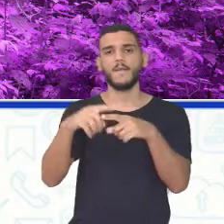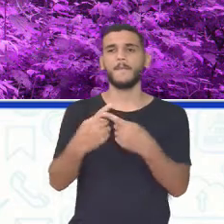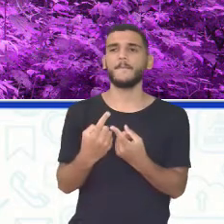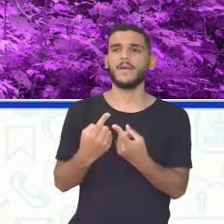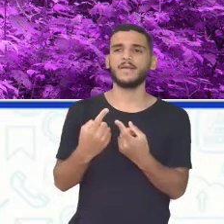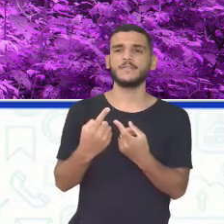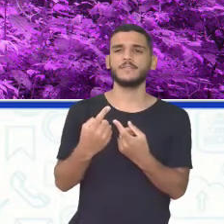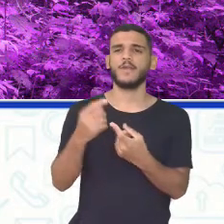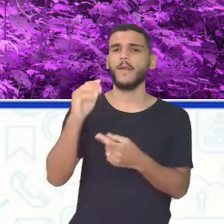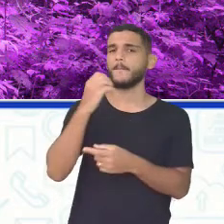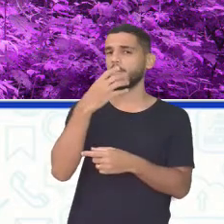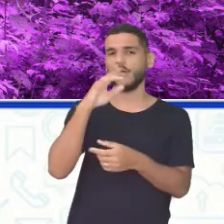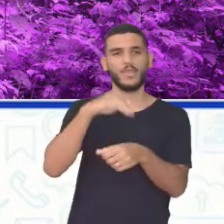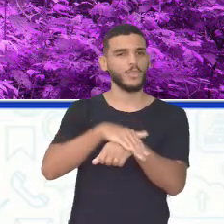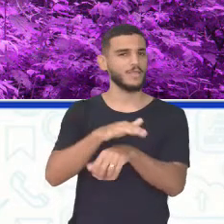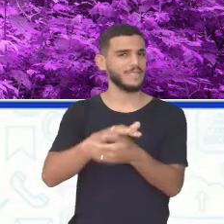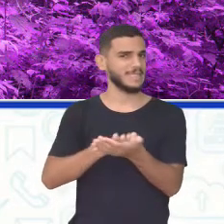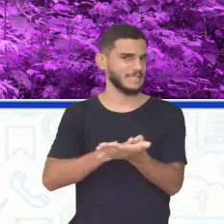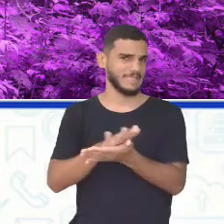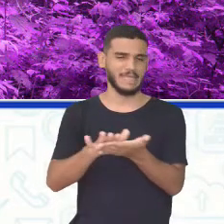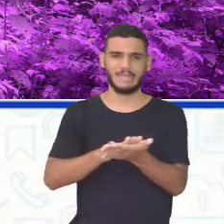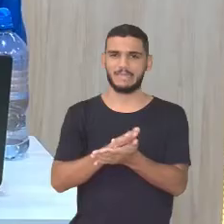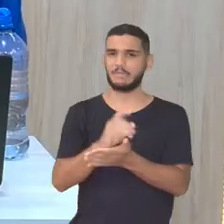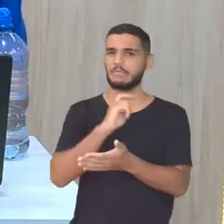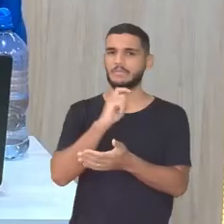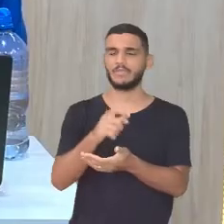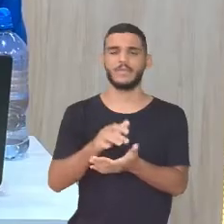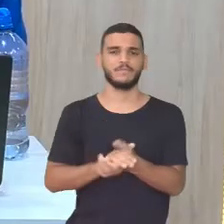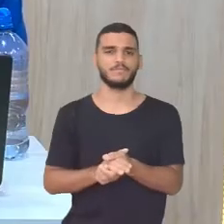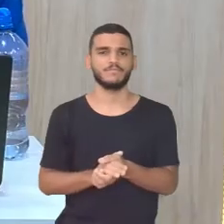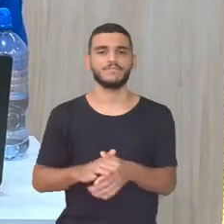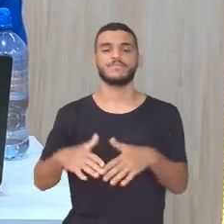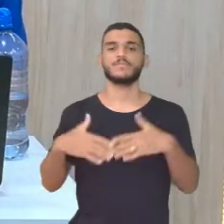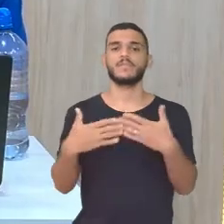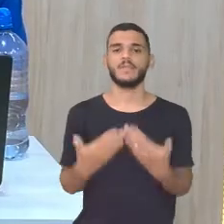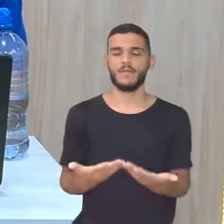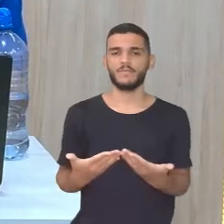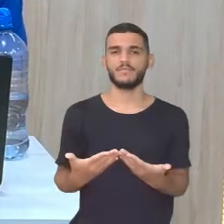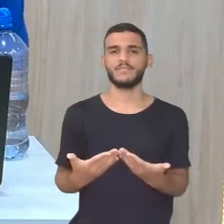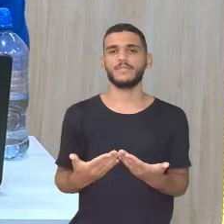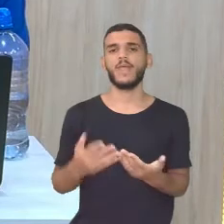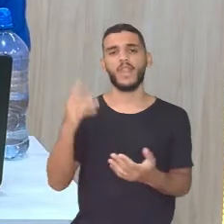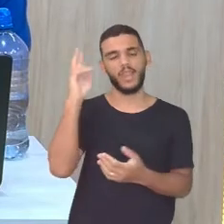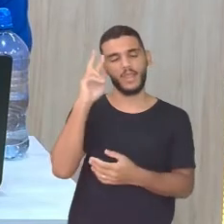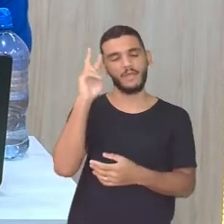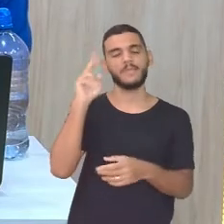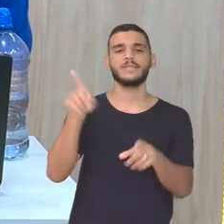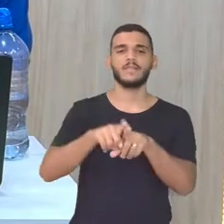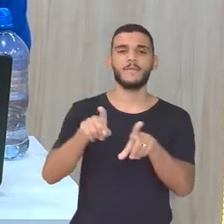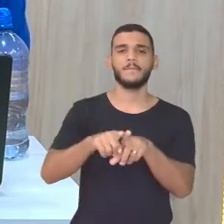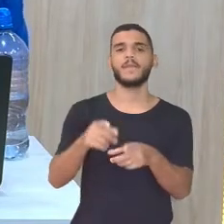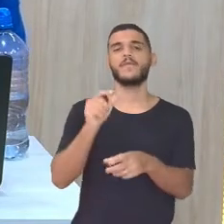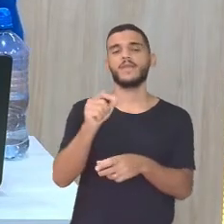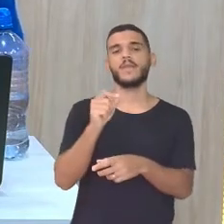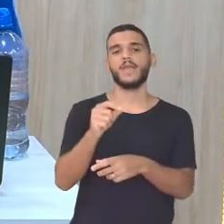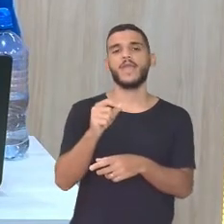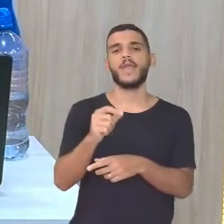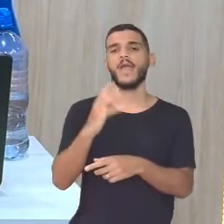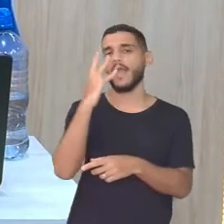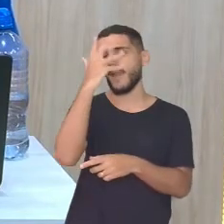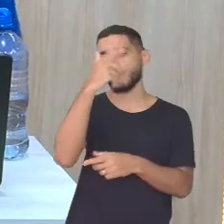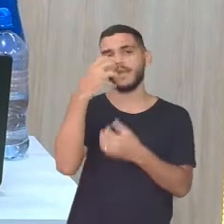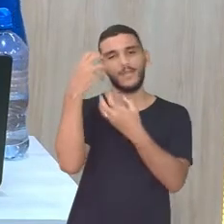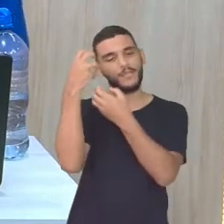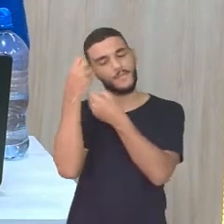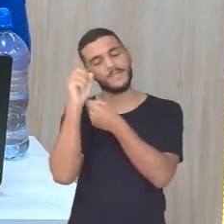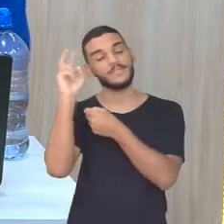da Bela Adormecida, né? Sim. Que é colocada para dormir por uma maldição, que na verdade a maldição nem era para dormir, né?